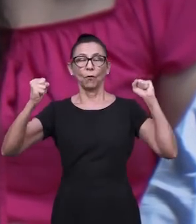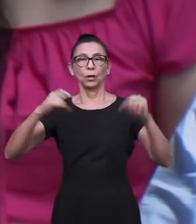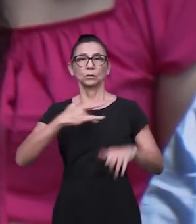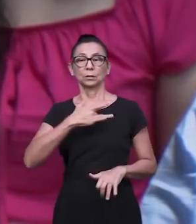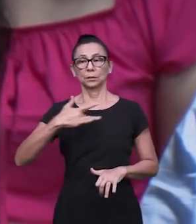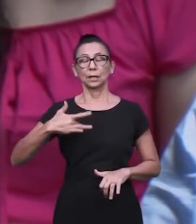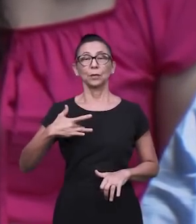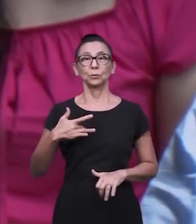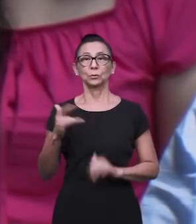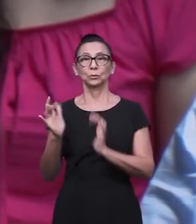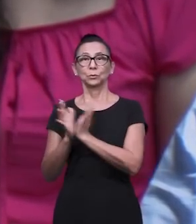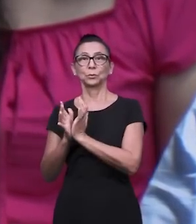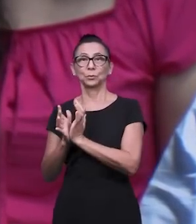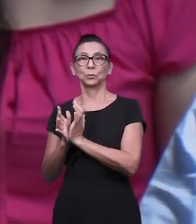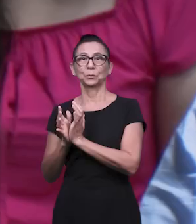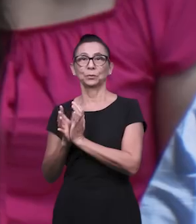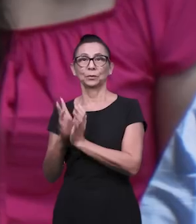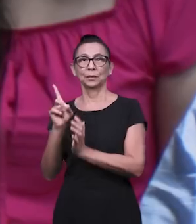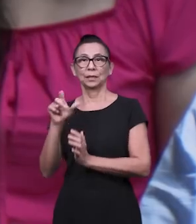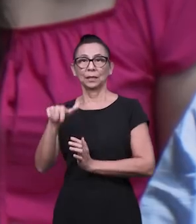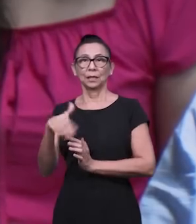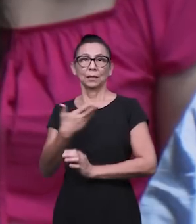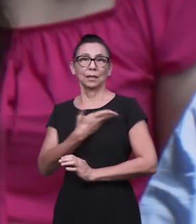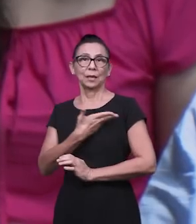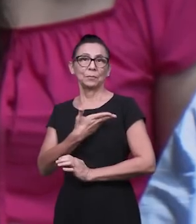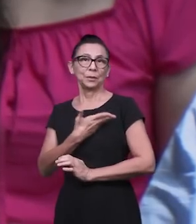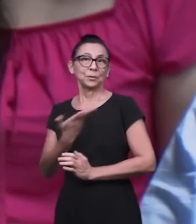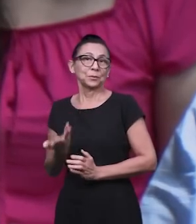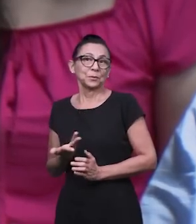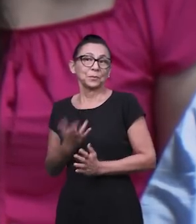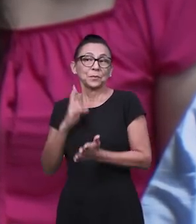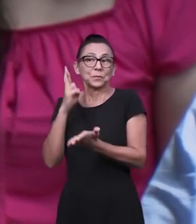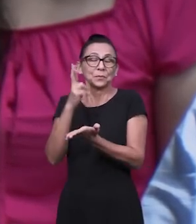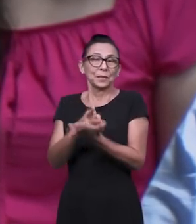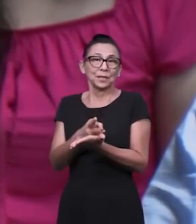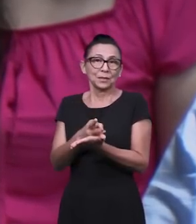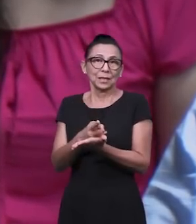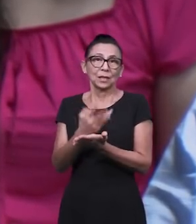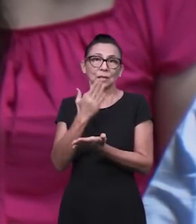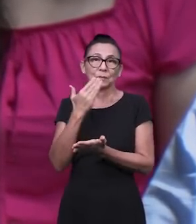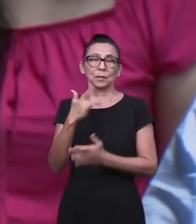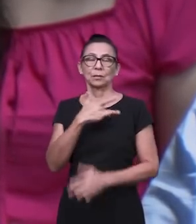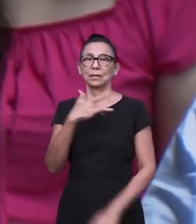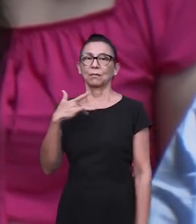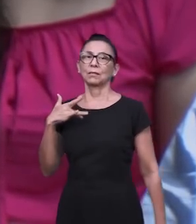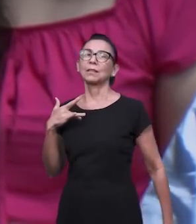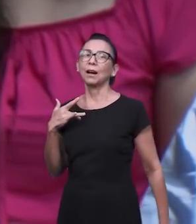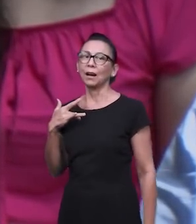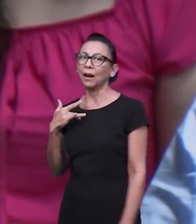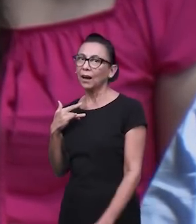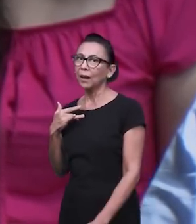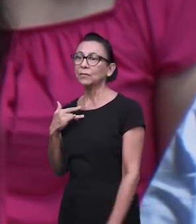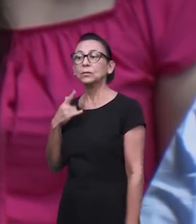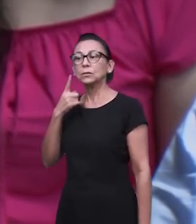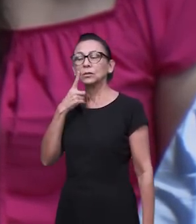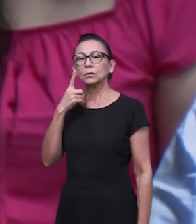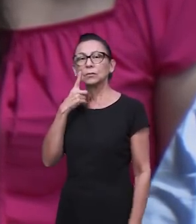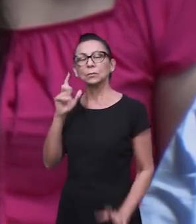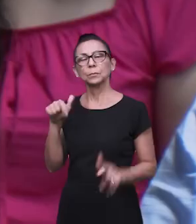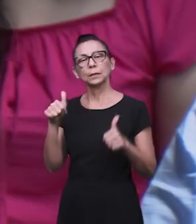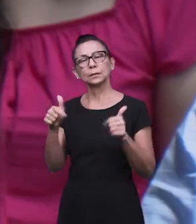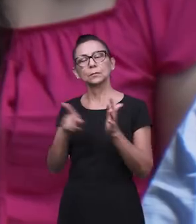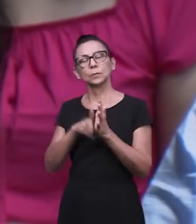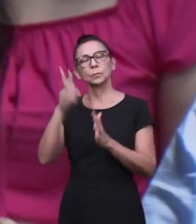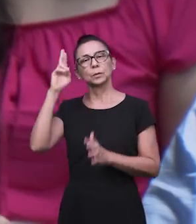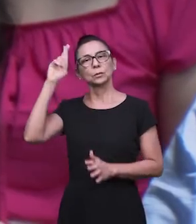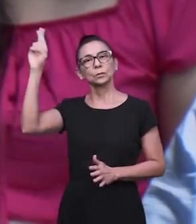mais saudáveis. Porque esse é o resultado de uma alimentação saudável. Sabemos que ali houve a operação